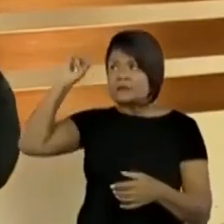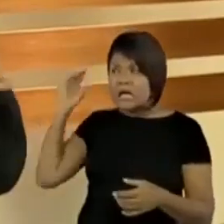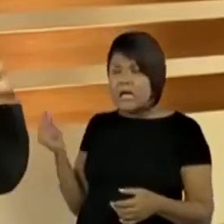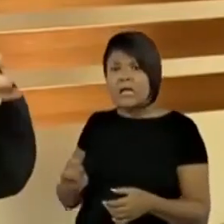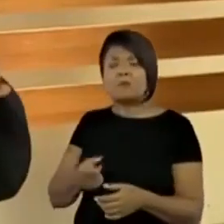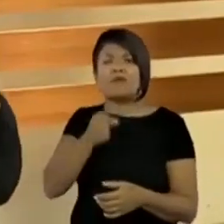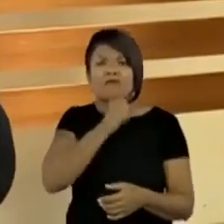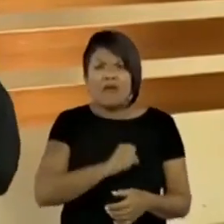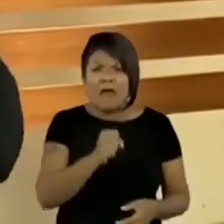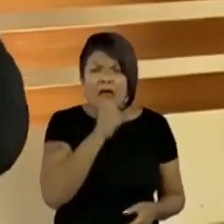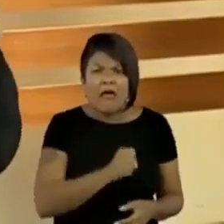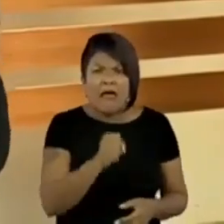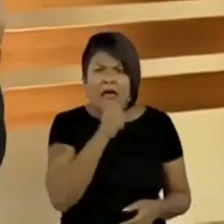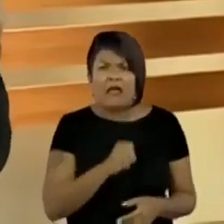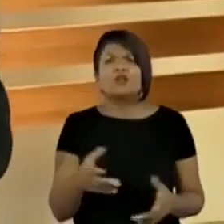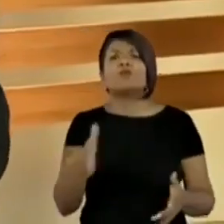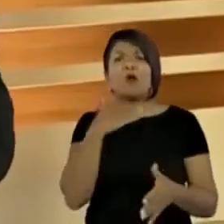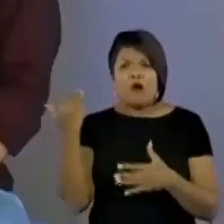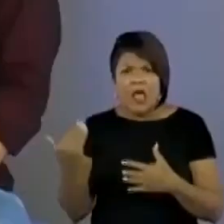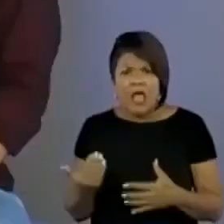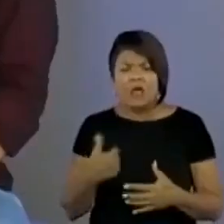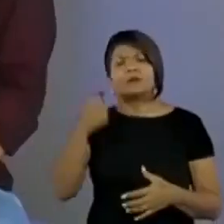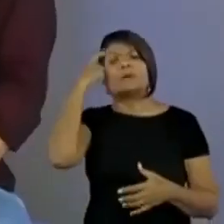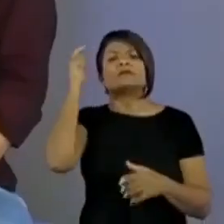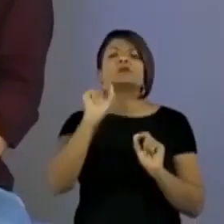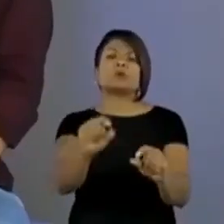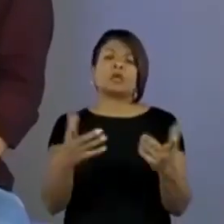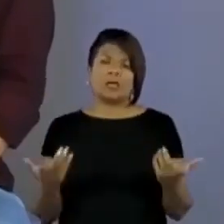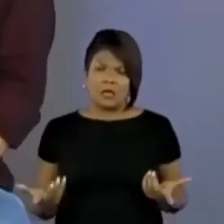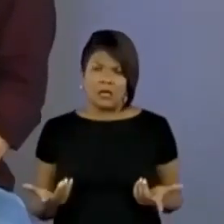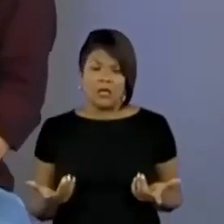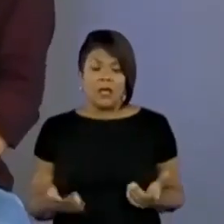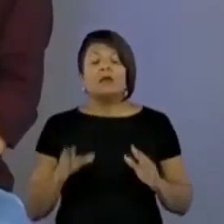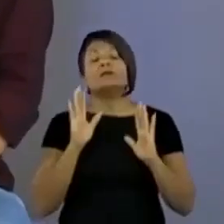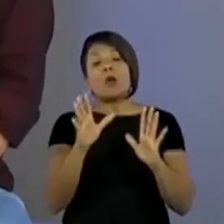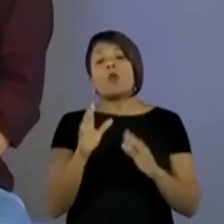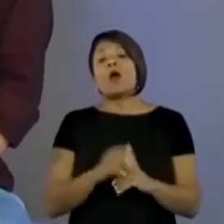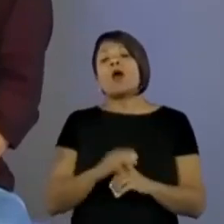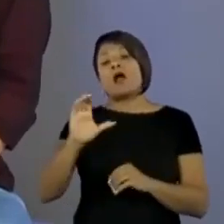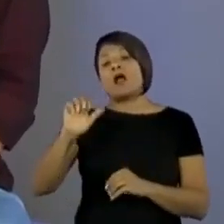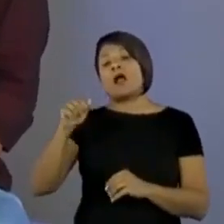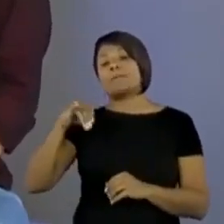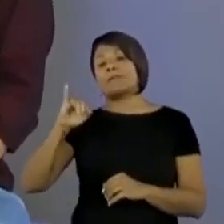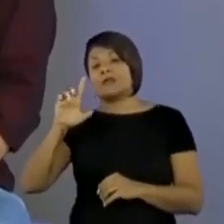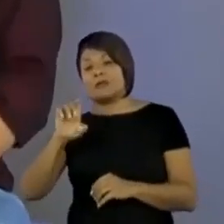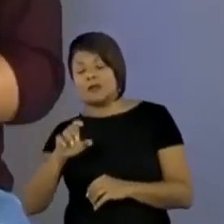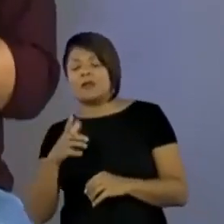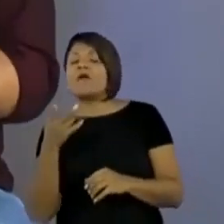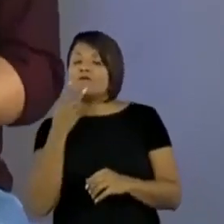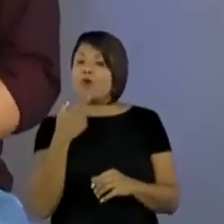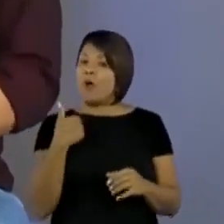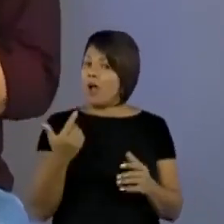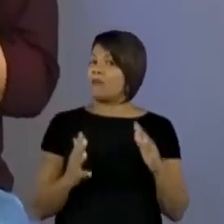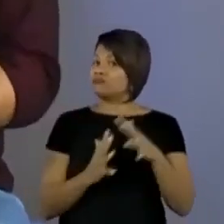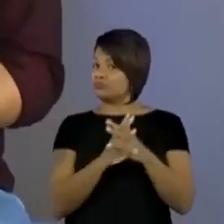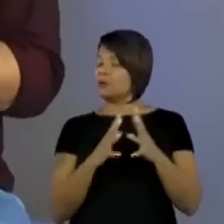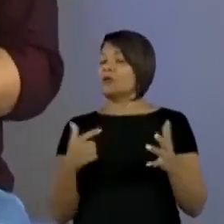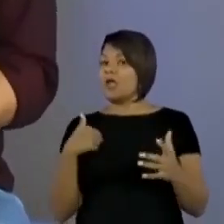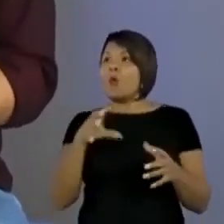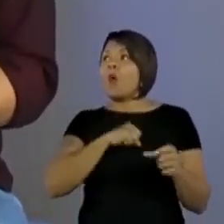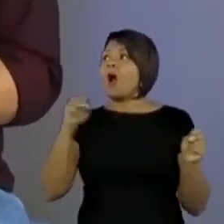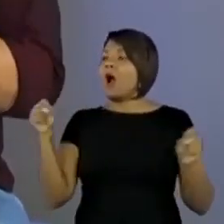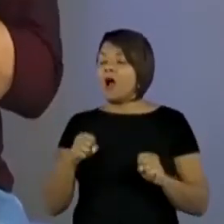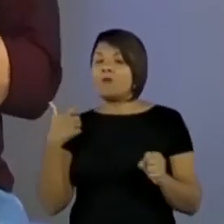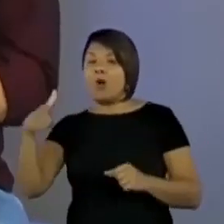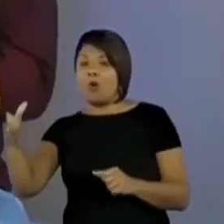faz tempo mesmo que ele morreu. O pessoal está comentando o que aí, professor? Assim, olha, a Camille disse que ele foi um grande escritor, a Maria Eduarda falou, eu amo